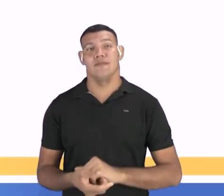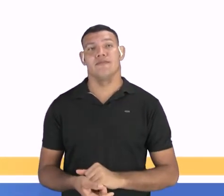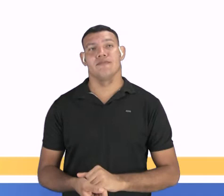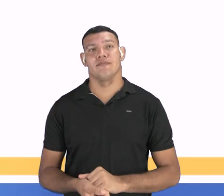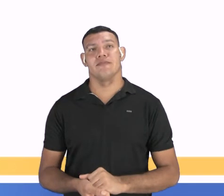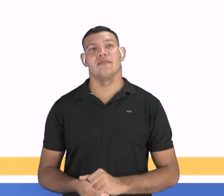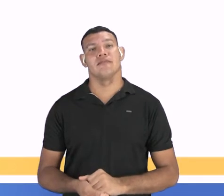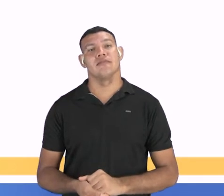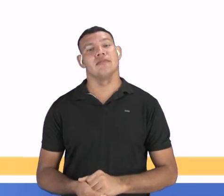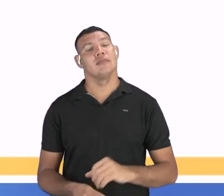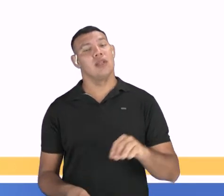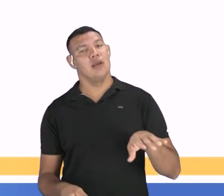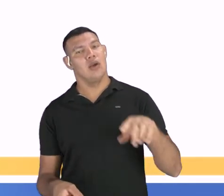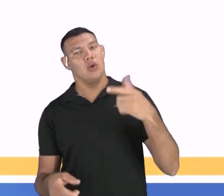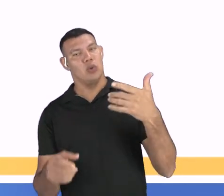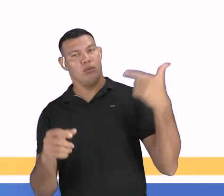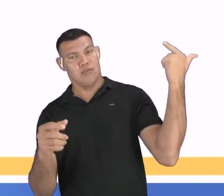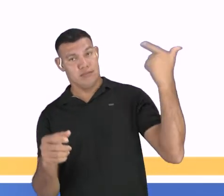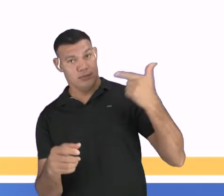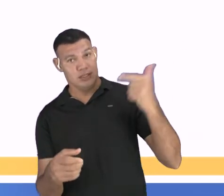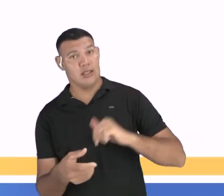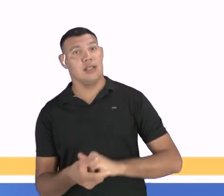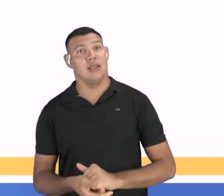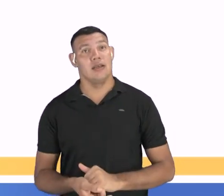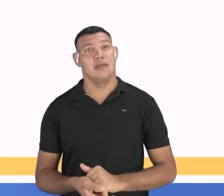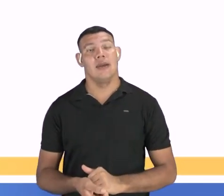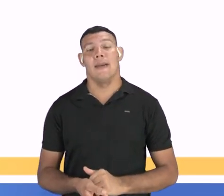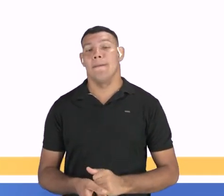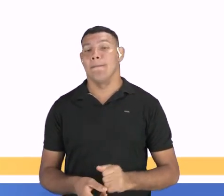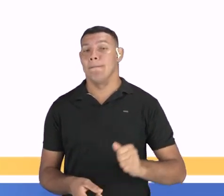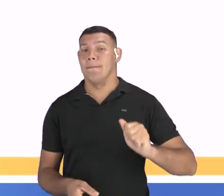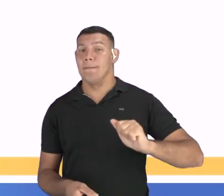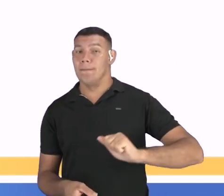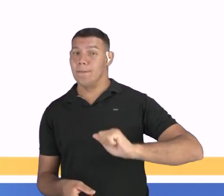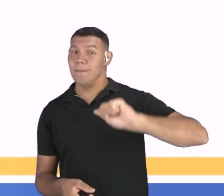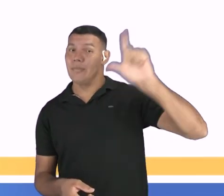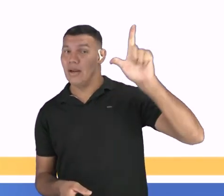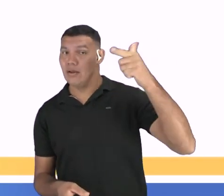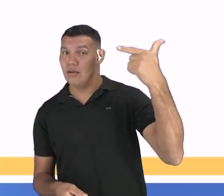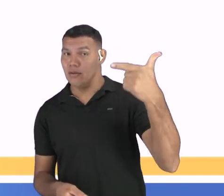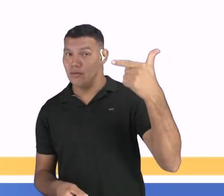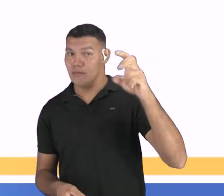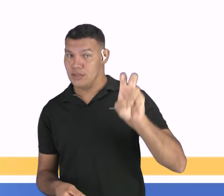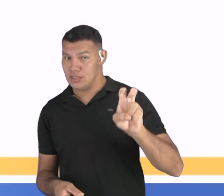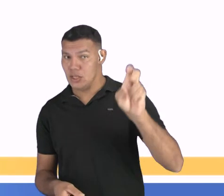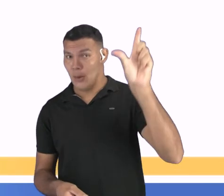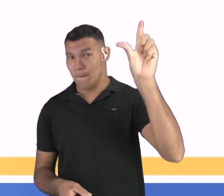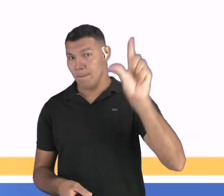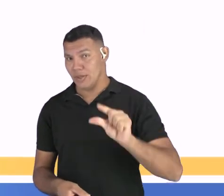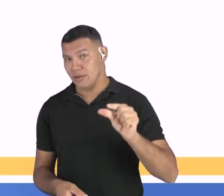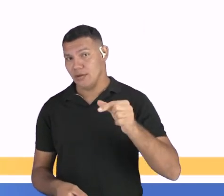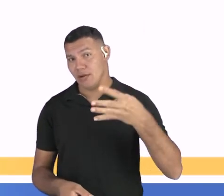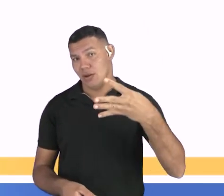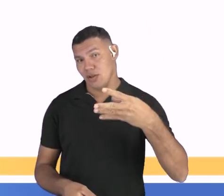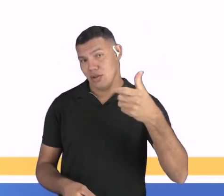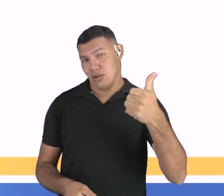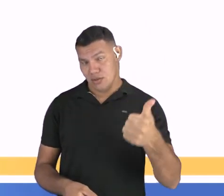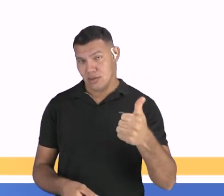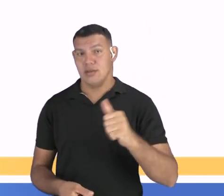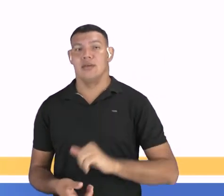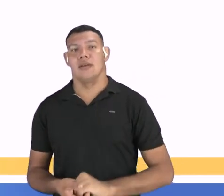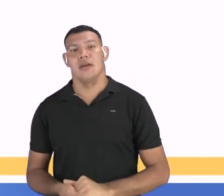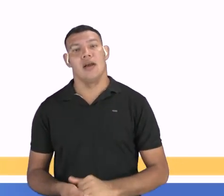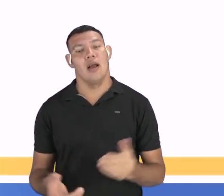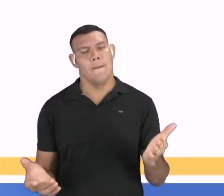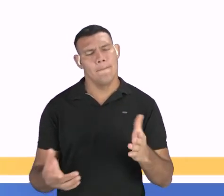a quantidade de alunos deve ser maior que 25 e menor que 41. Então, nós vamos buscar os múltiplos de